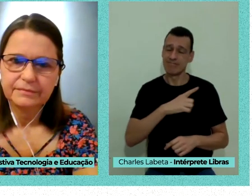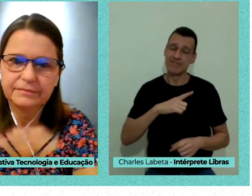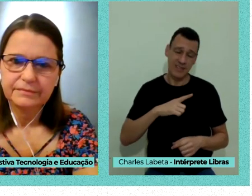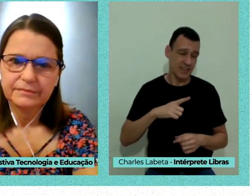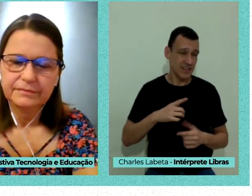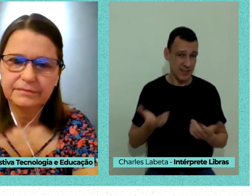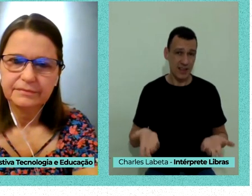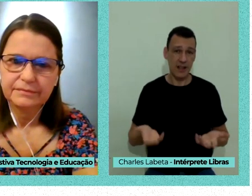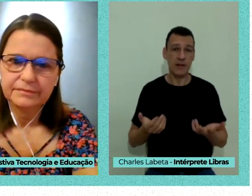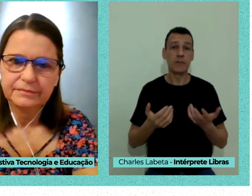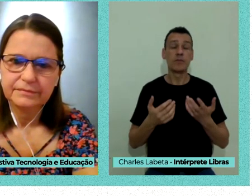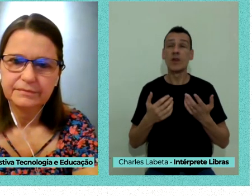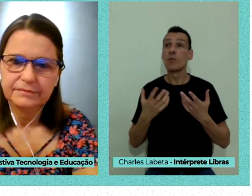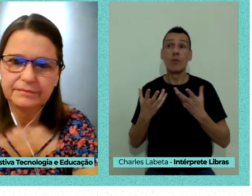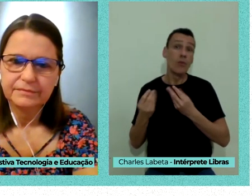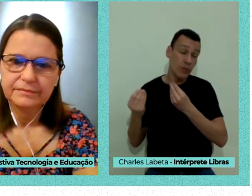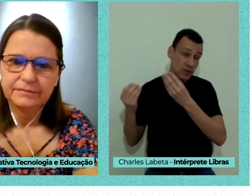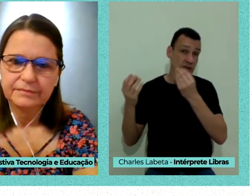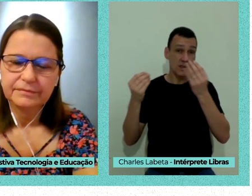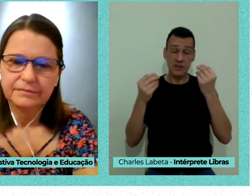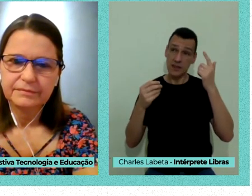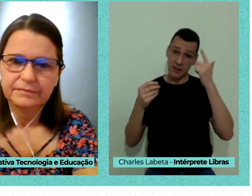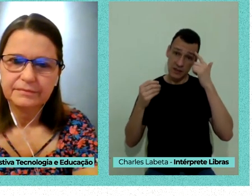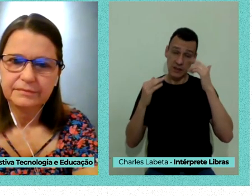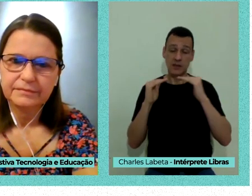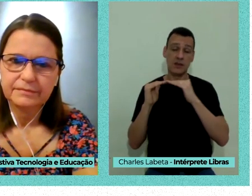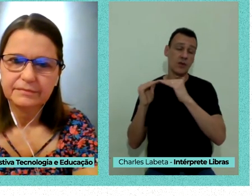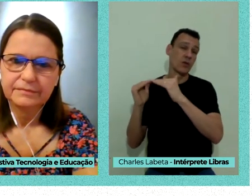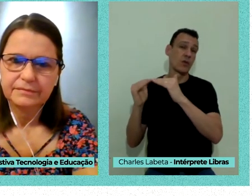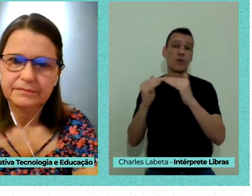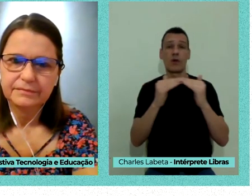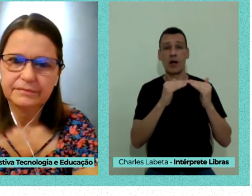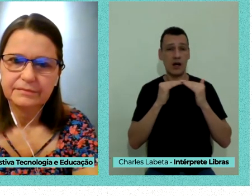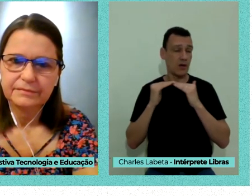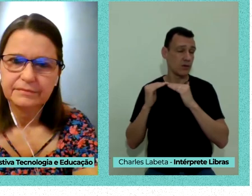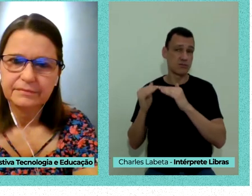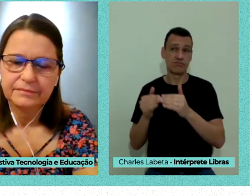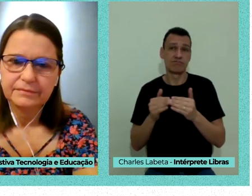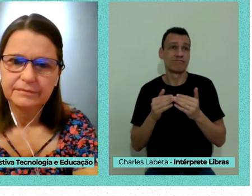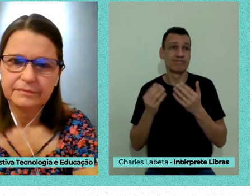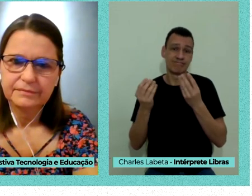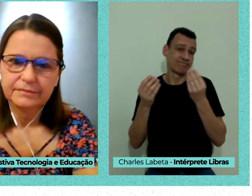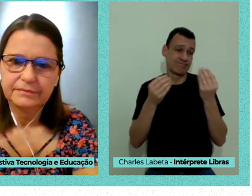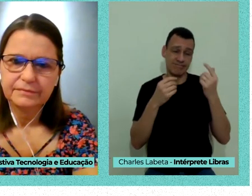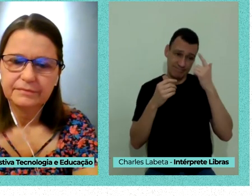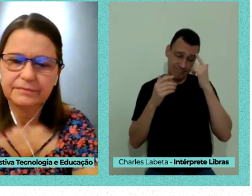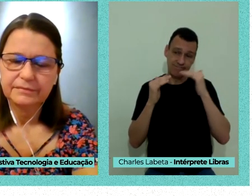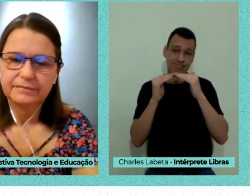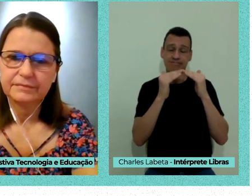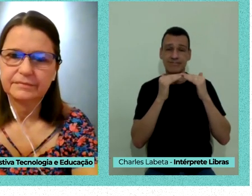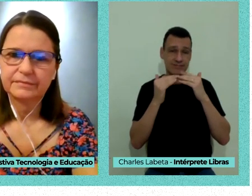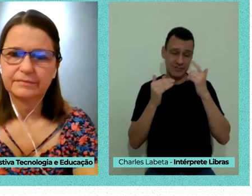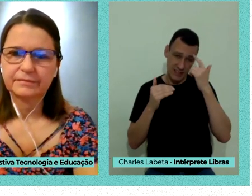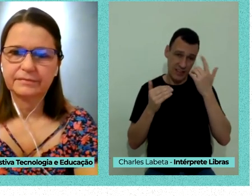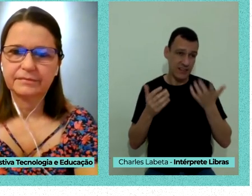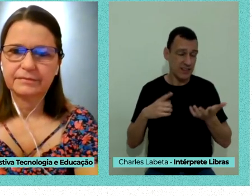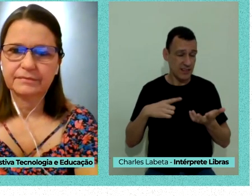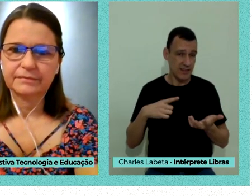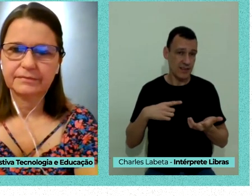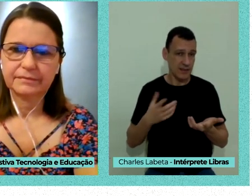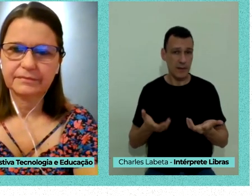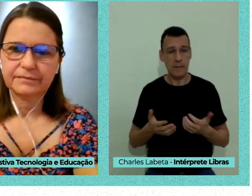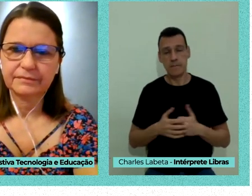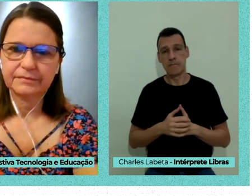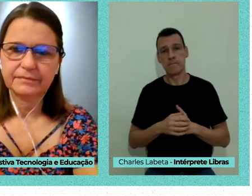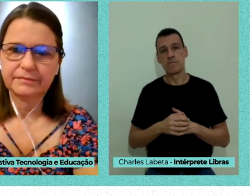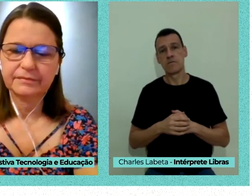compartilham desses pensamentos racistas em menor ou em maior grau. Seja nesses casos que eu falei para